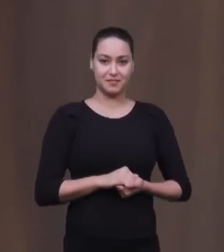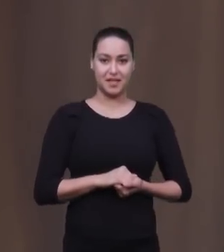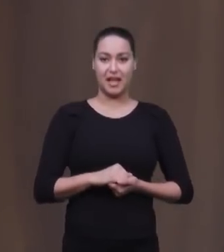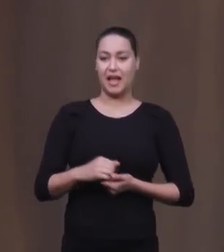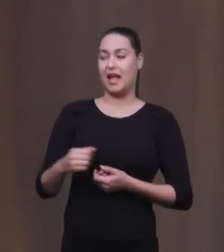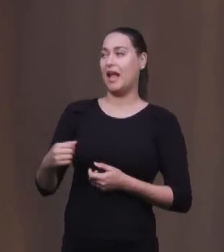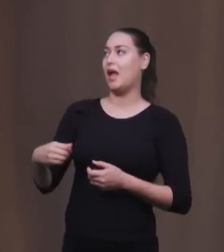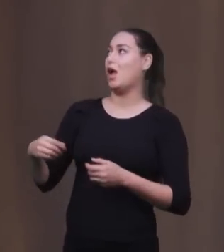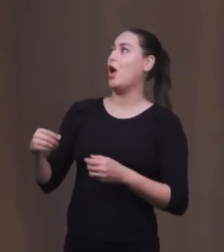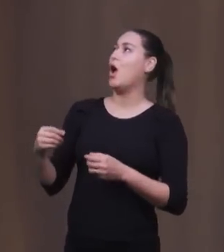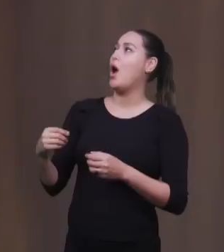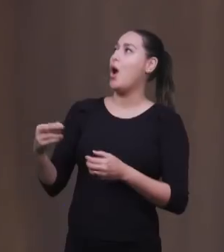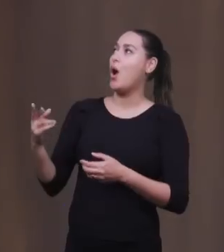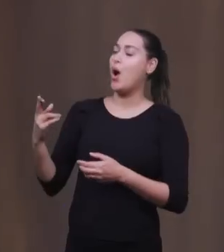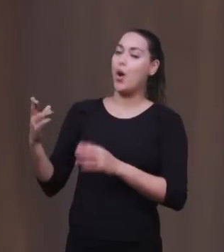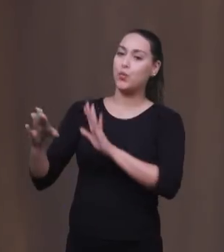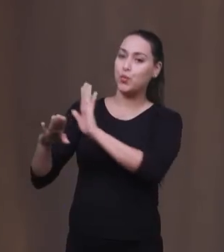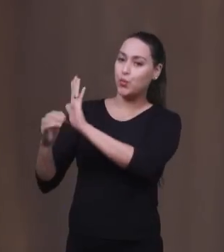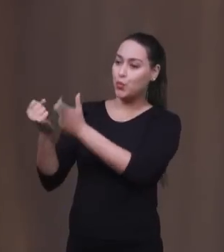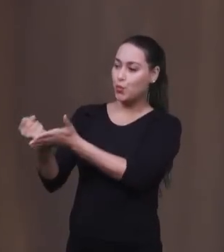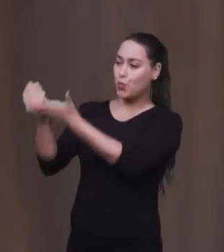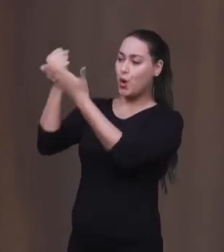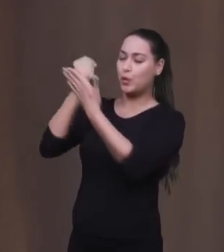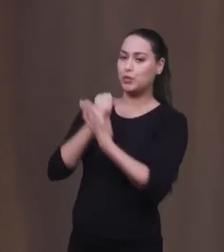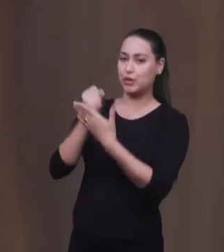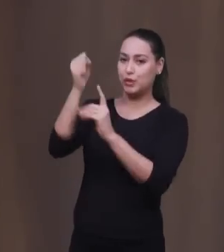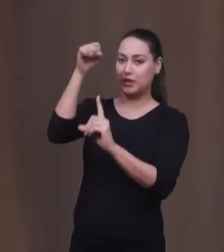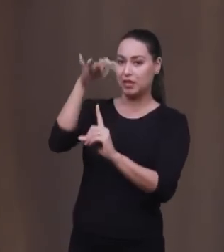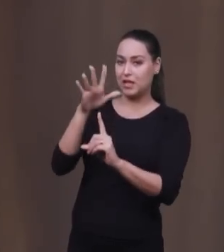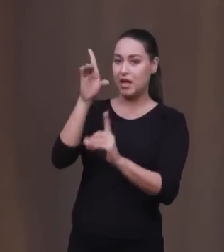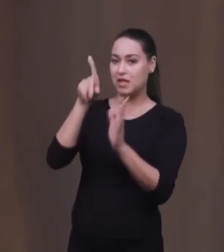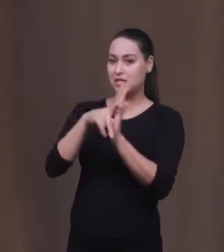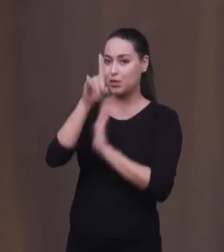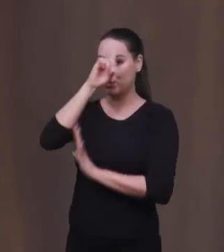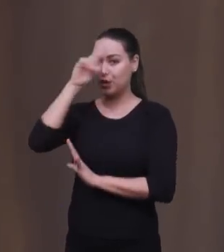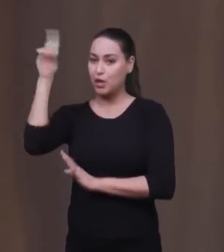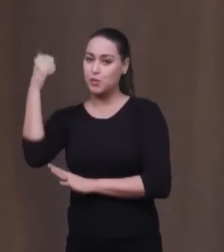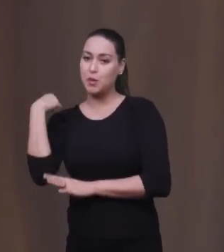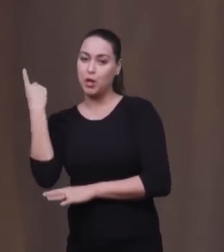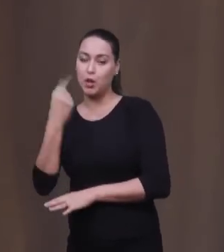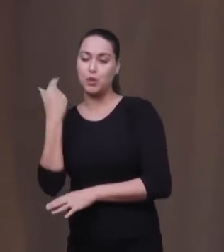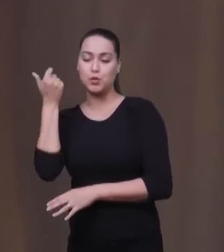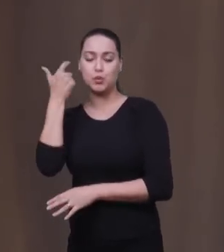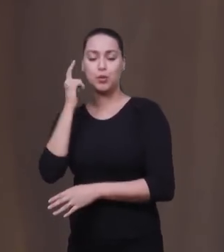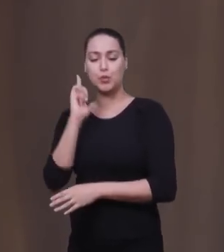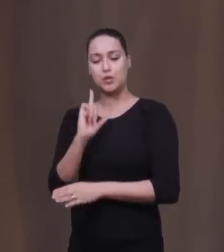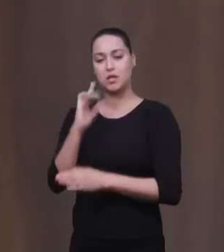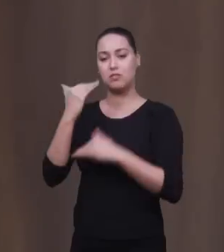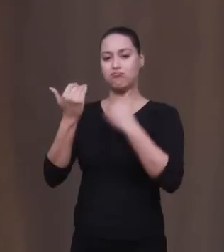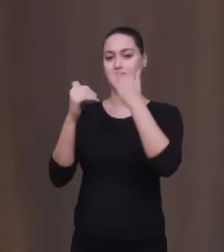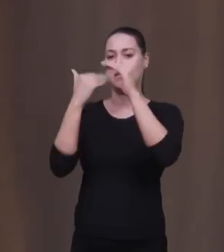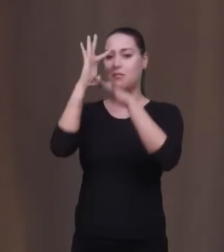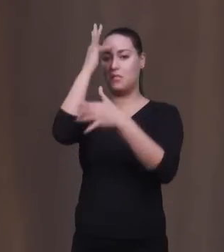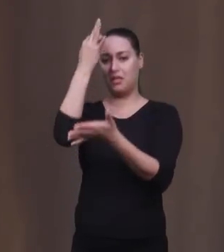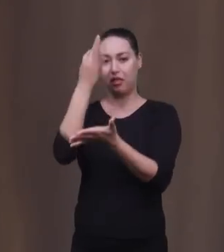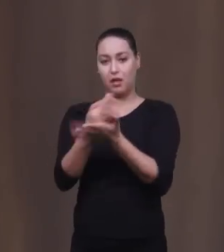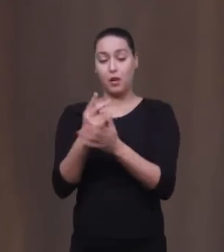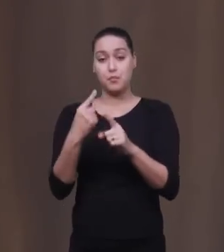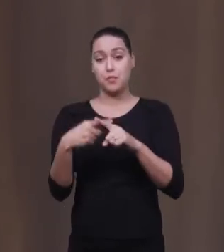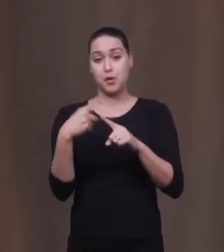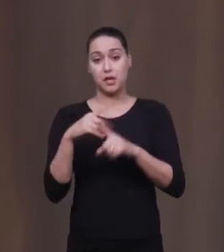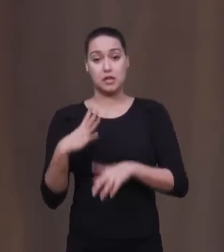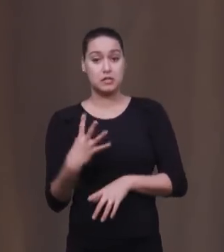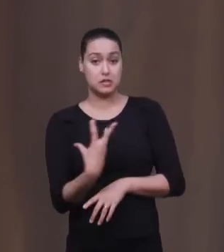graça de Deus, para nós, então, alimentarmos a nossa fé. Porque a questão de